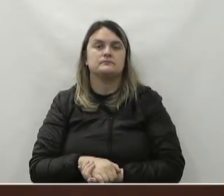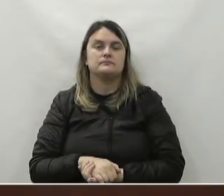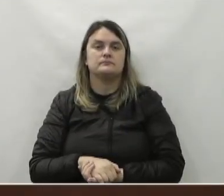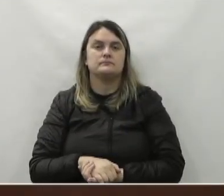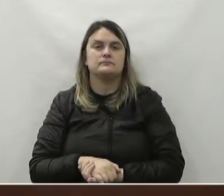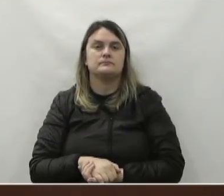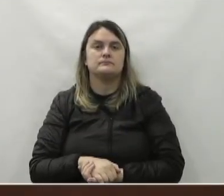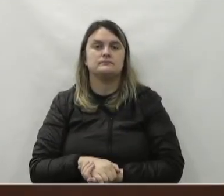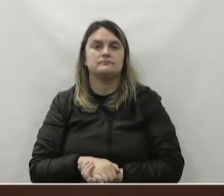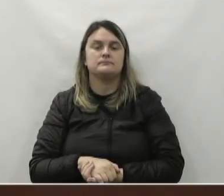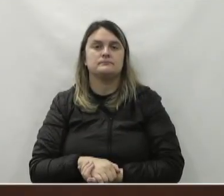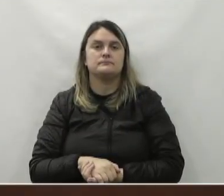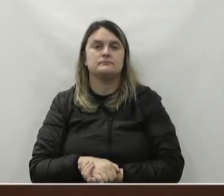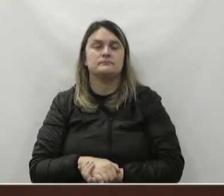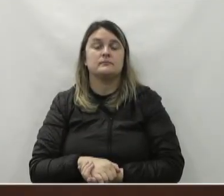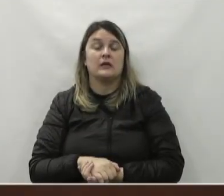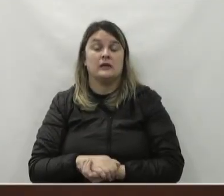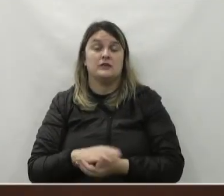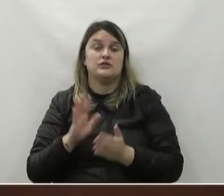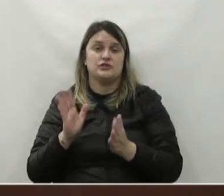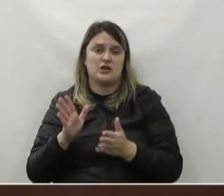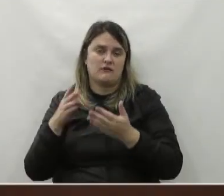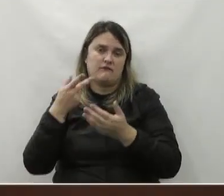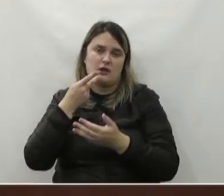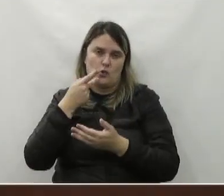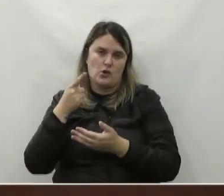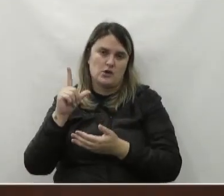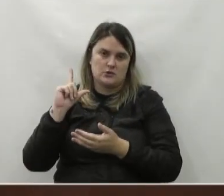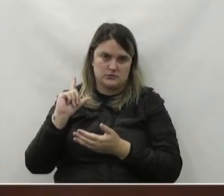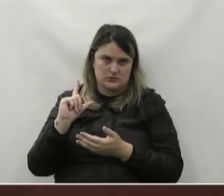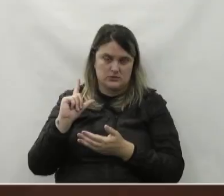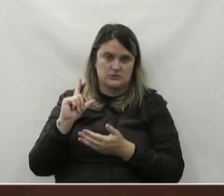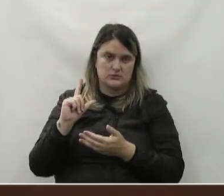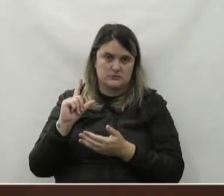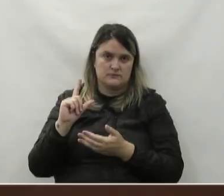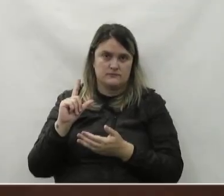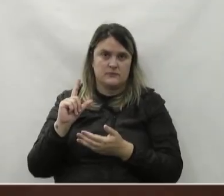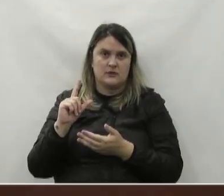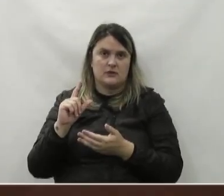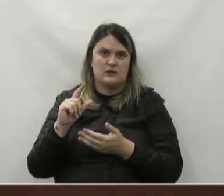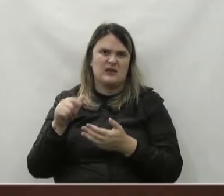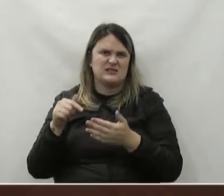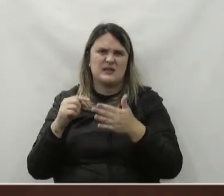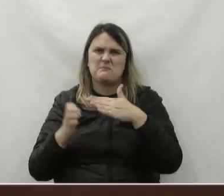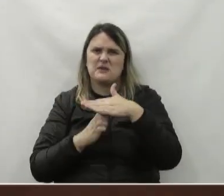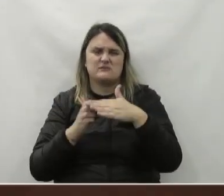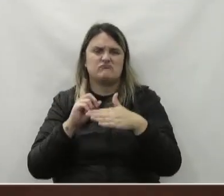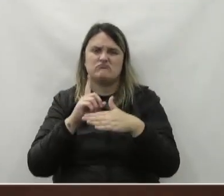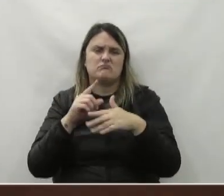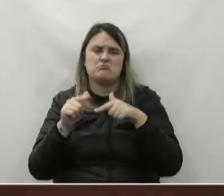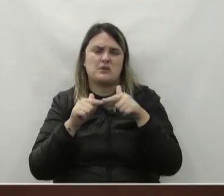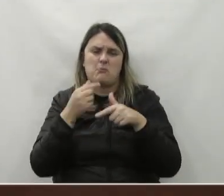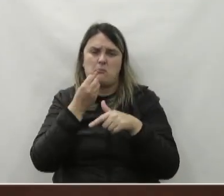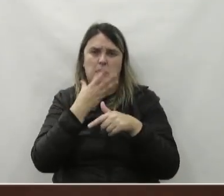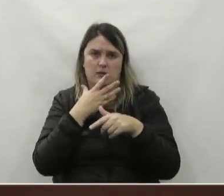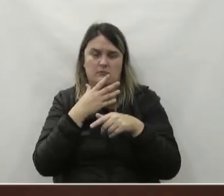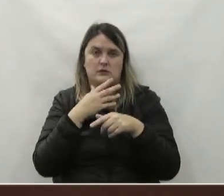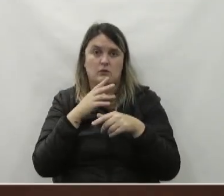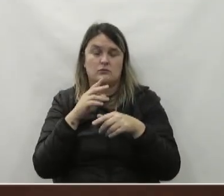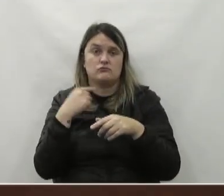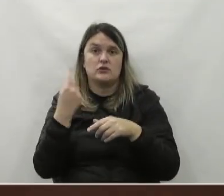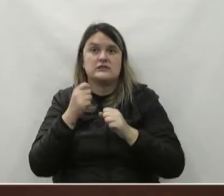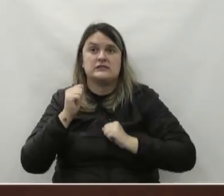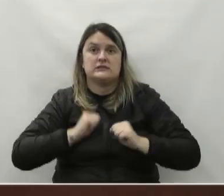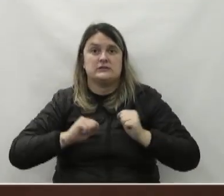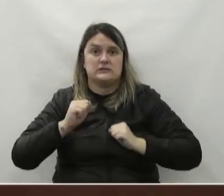que queimam e tudo mais. E como foi falado também, né, vereador? E bem ineficiente também. Então, a gente vem dessa